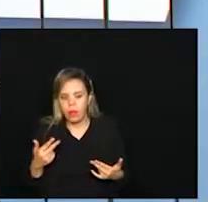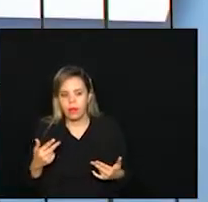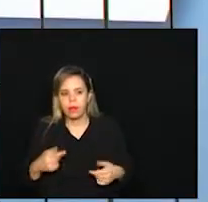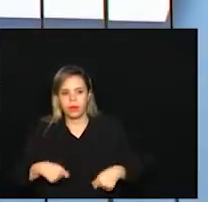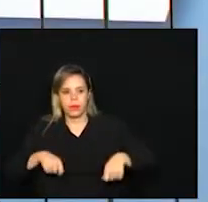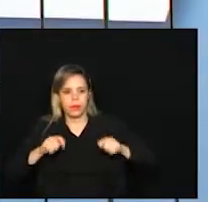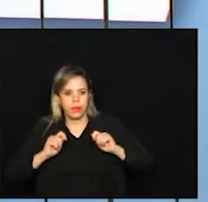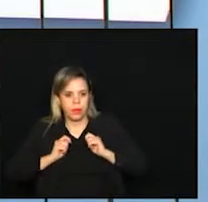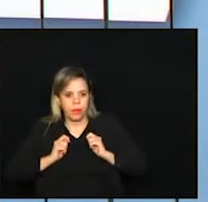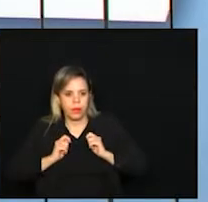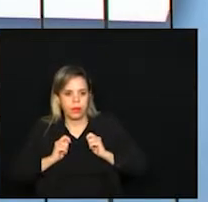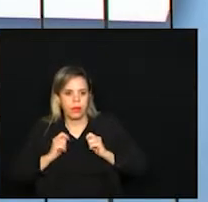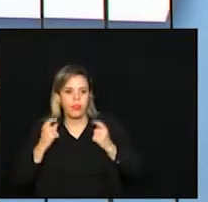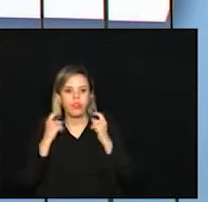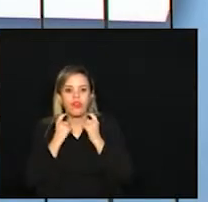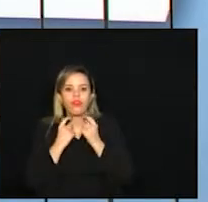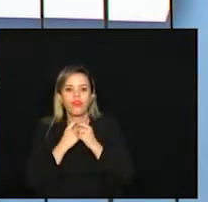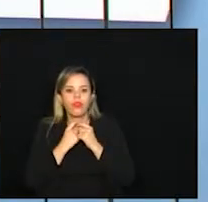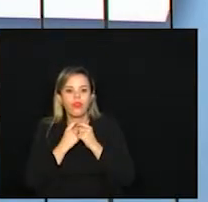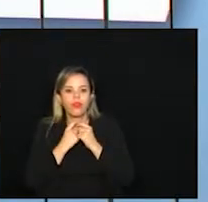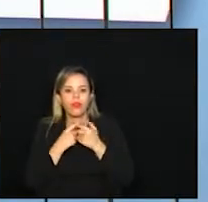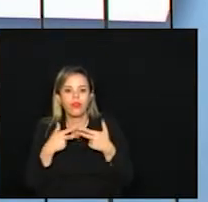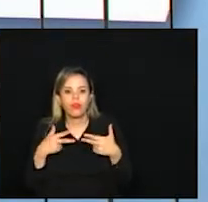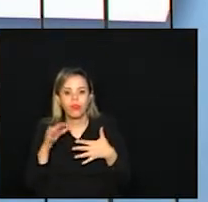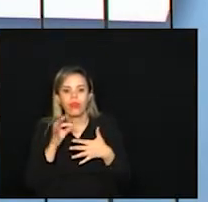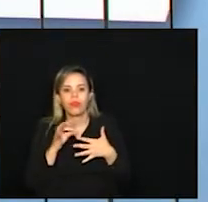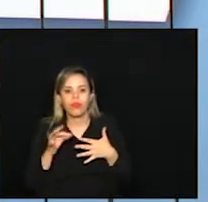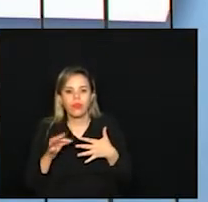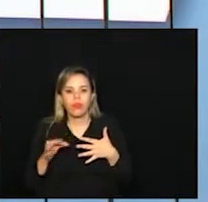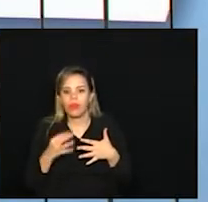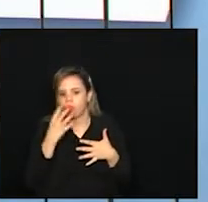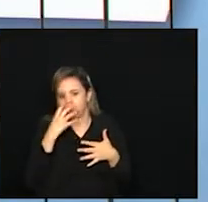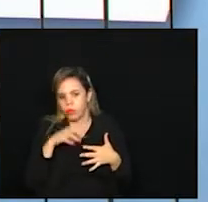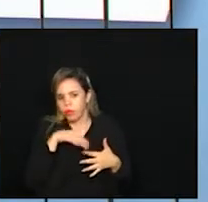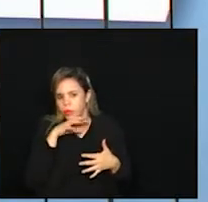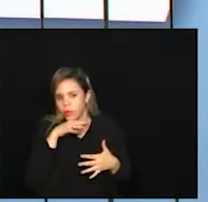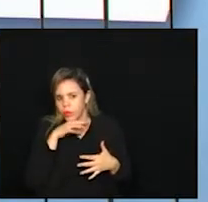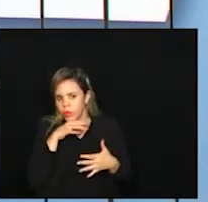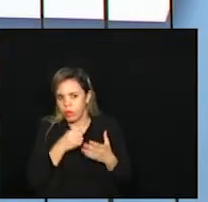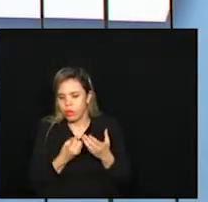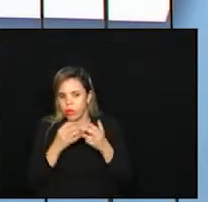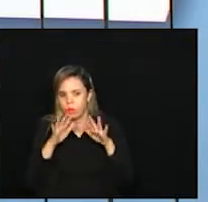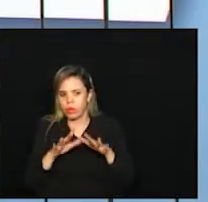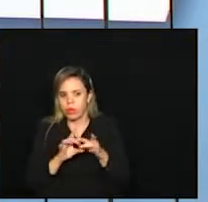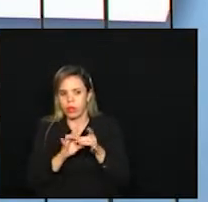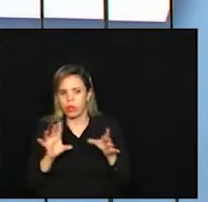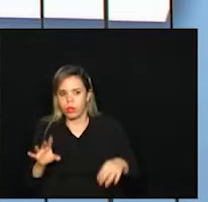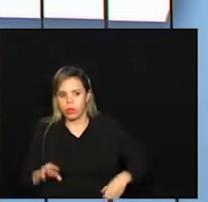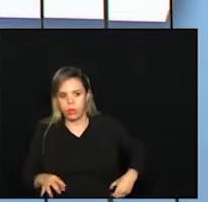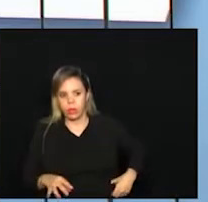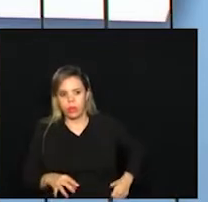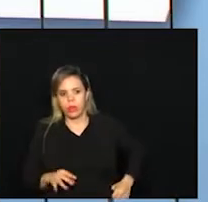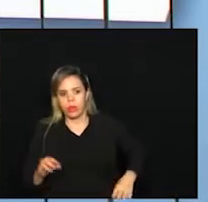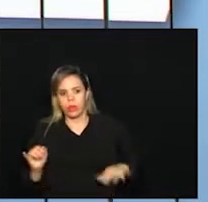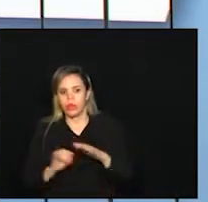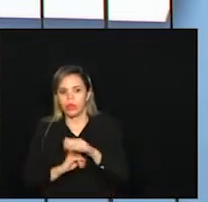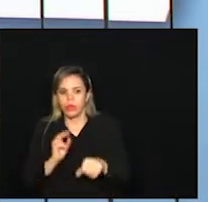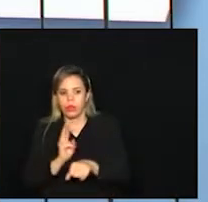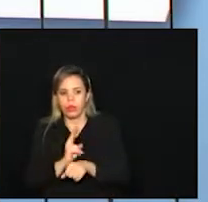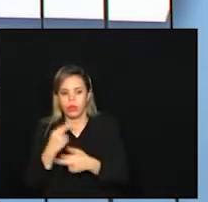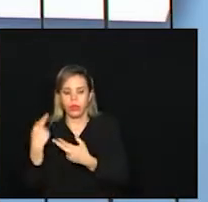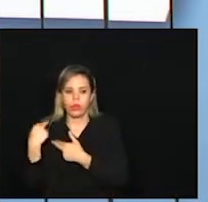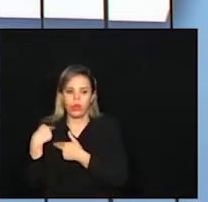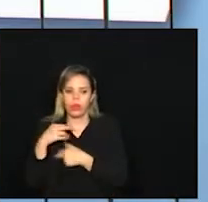cobertores coleiras e diversos utensílios para animais vão ficar disponíveis para ONGs e protetores